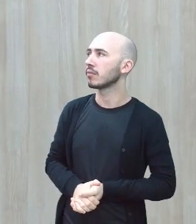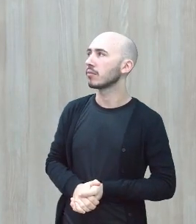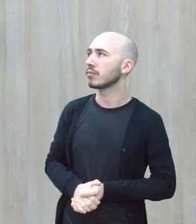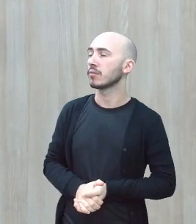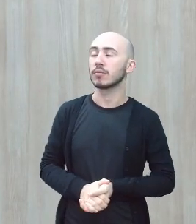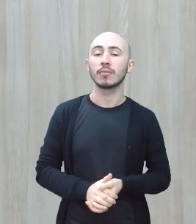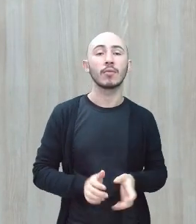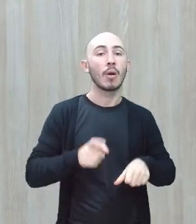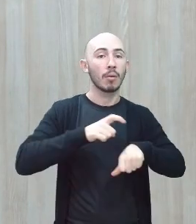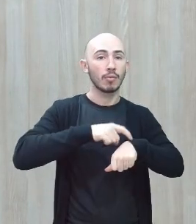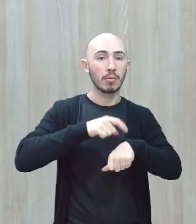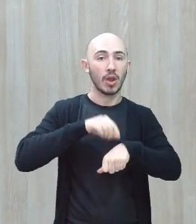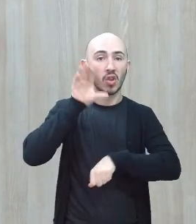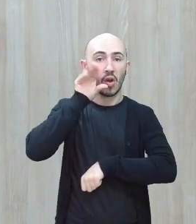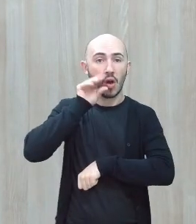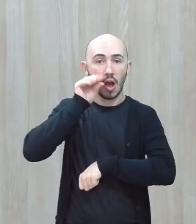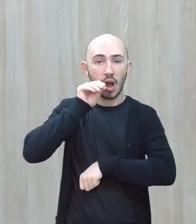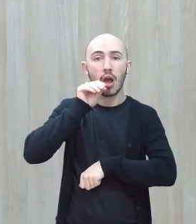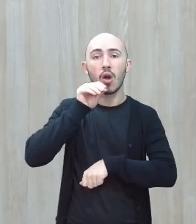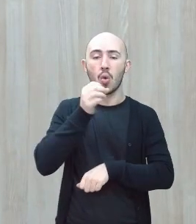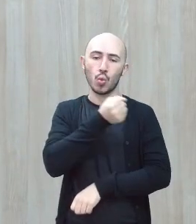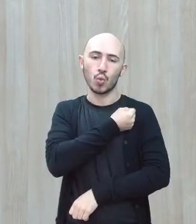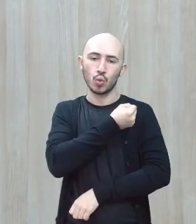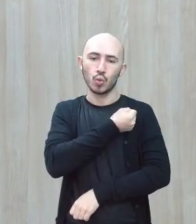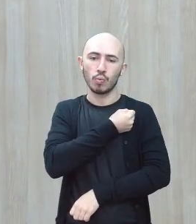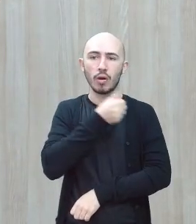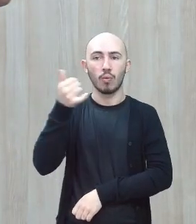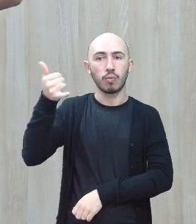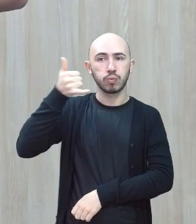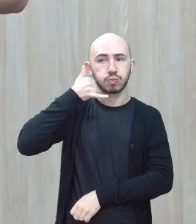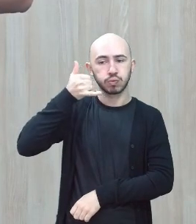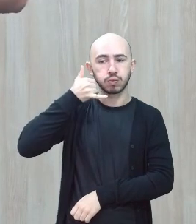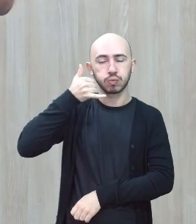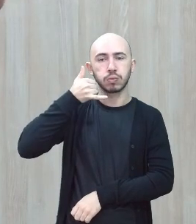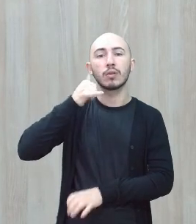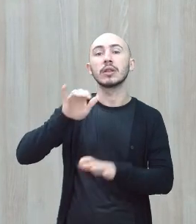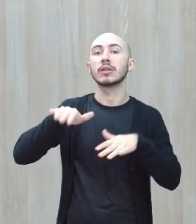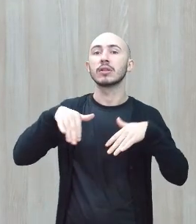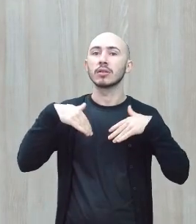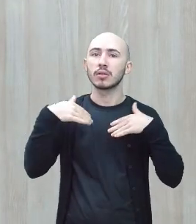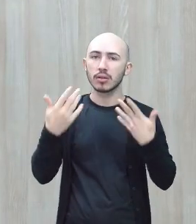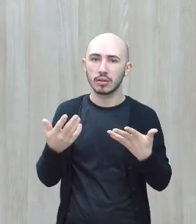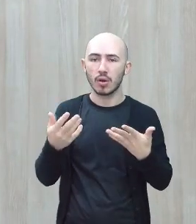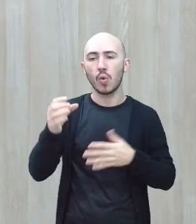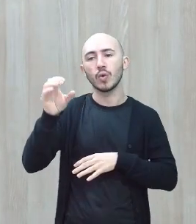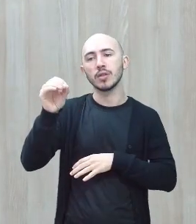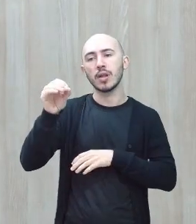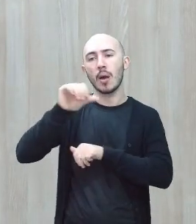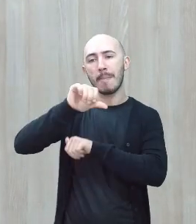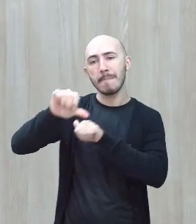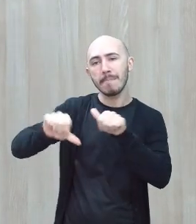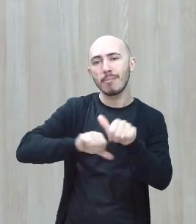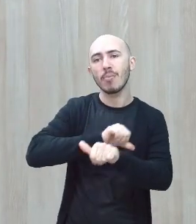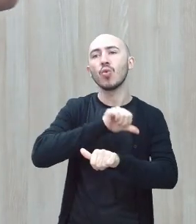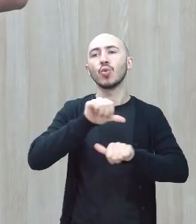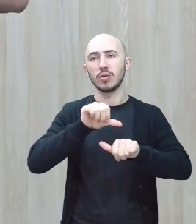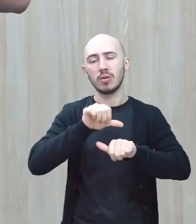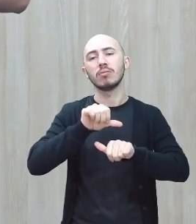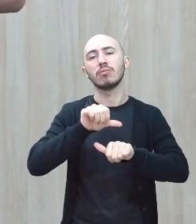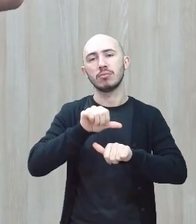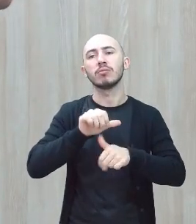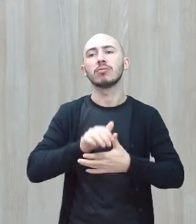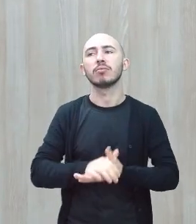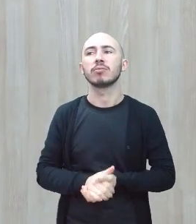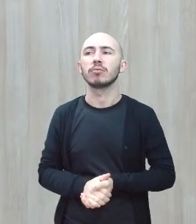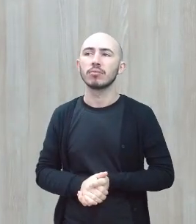da gente falar os números em ligação, a gente o 0 muda e vira ou. Pode dizer 0 também, mas é